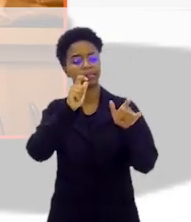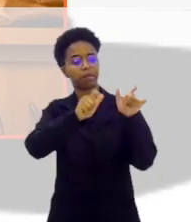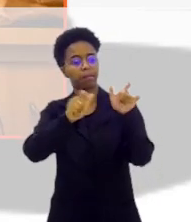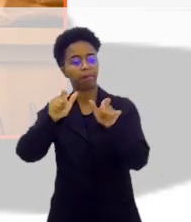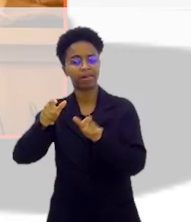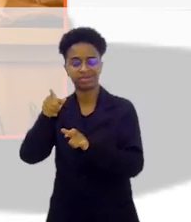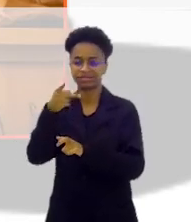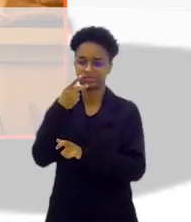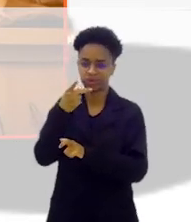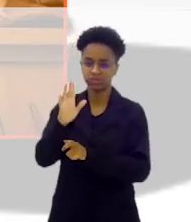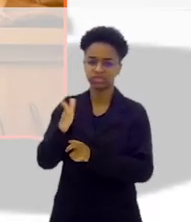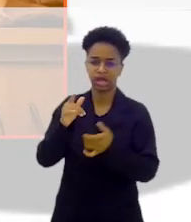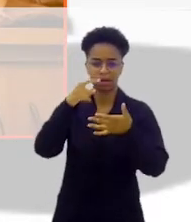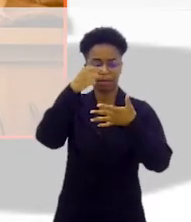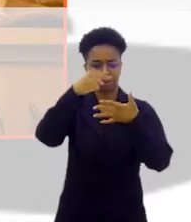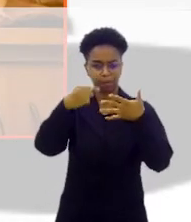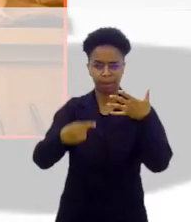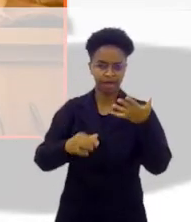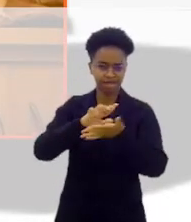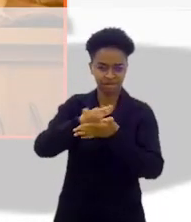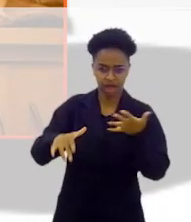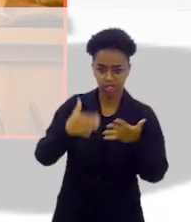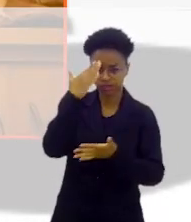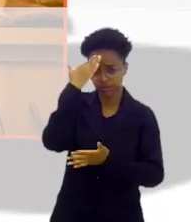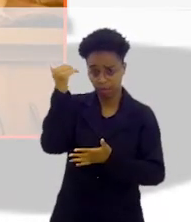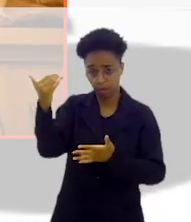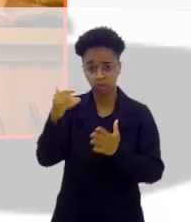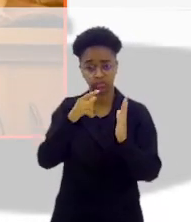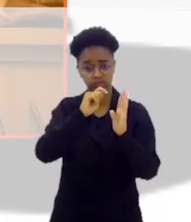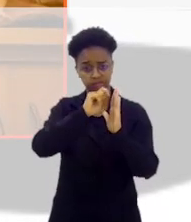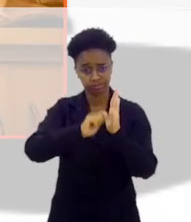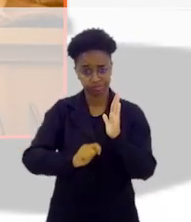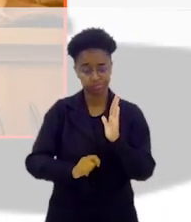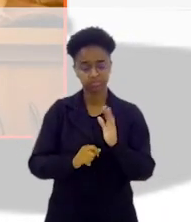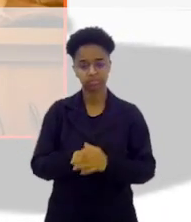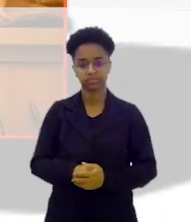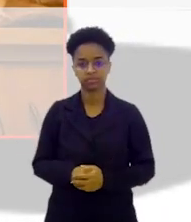ícones aí que você tem: Guimarães Rosa, Amaro Palmeiras, Helens do Rego,